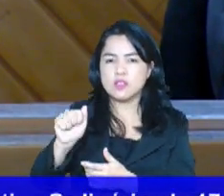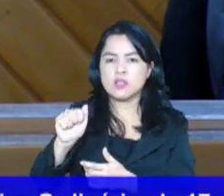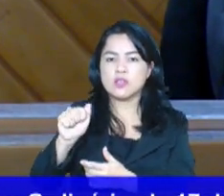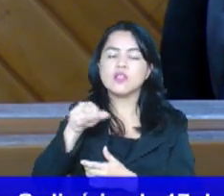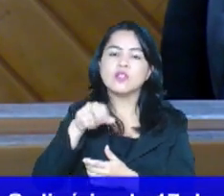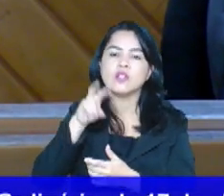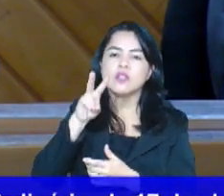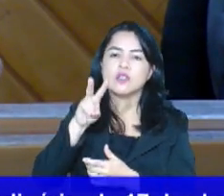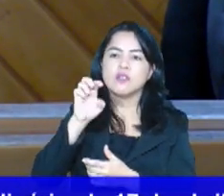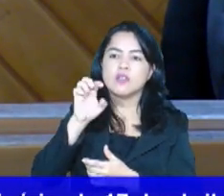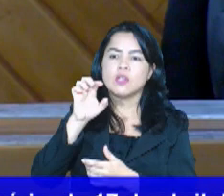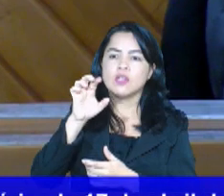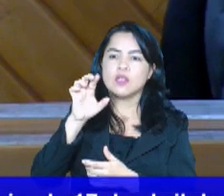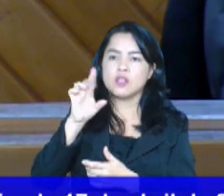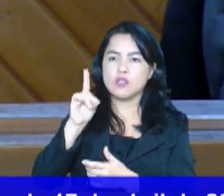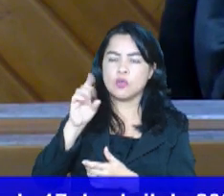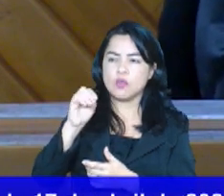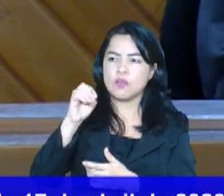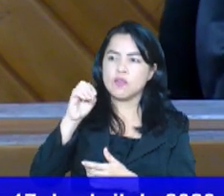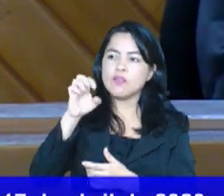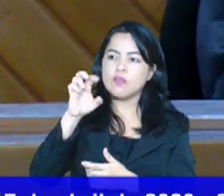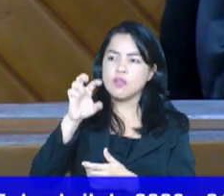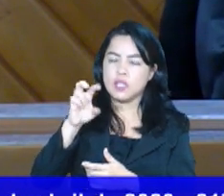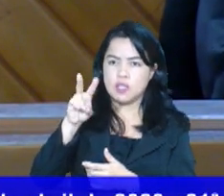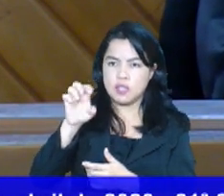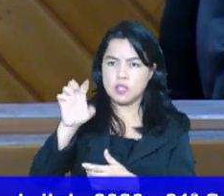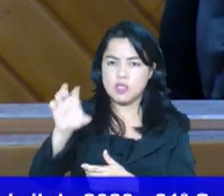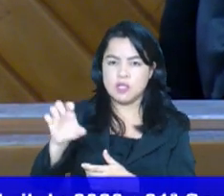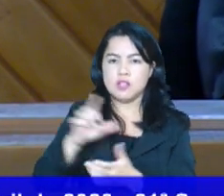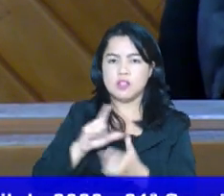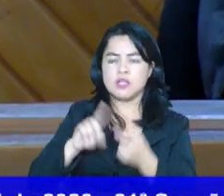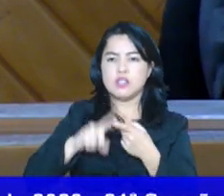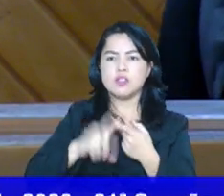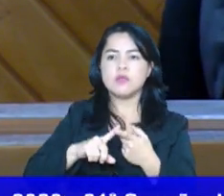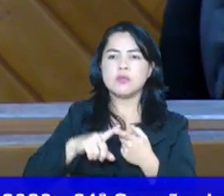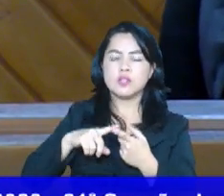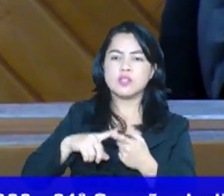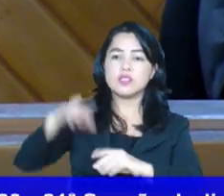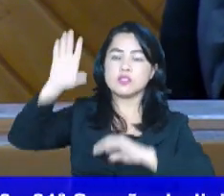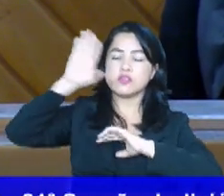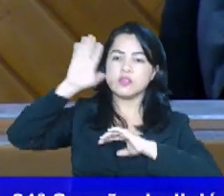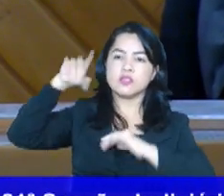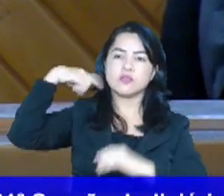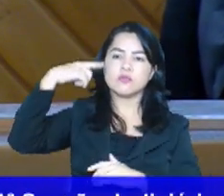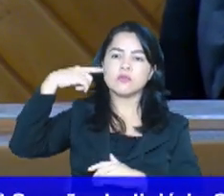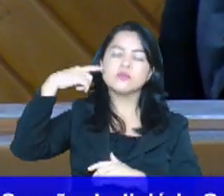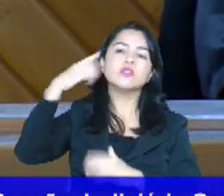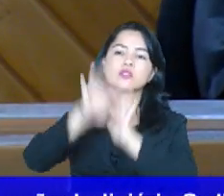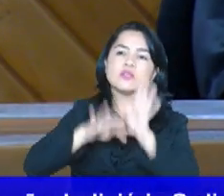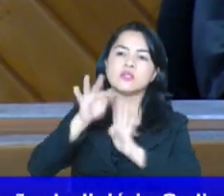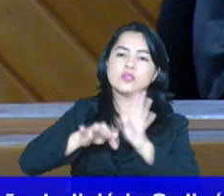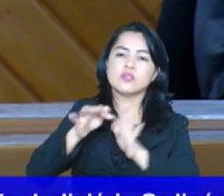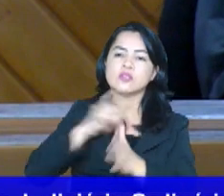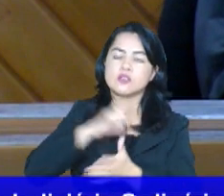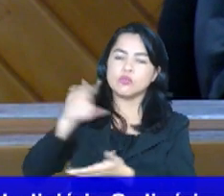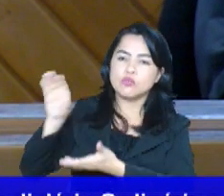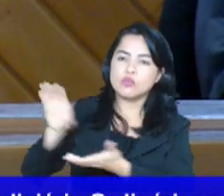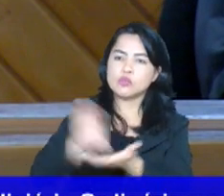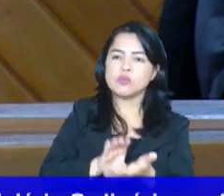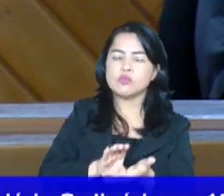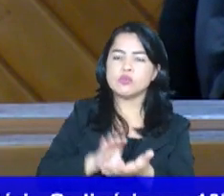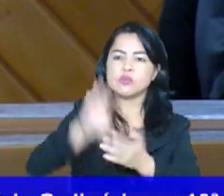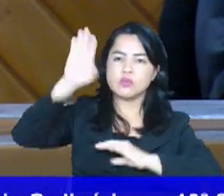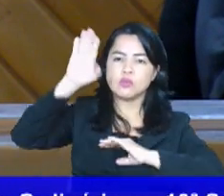ao cargo de deputada federal pelo Partido Progressista, PP, referente à aplicação de recursos na campanha das eleições